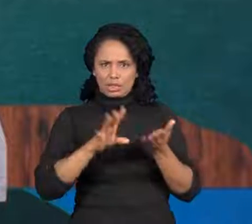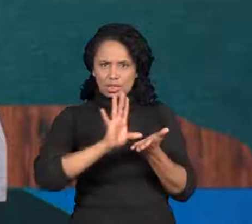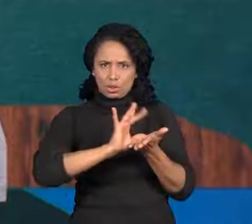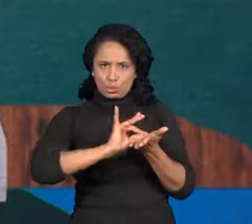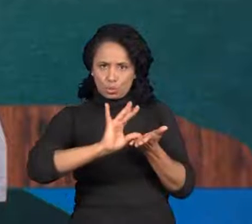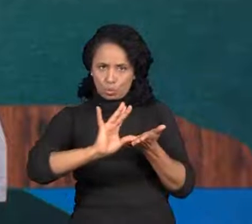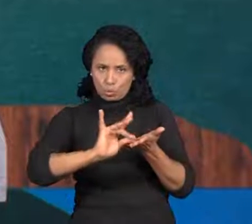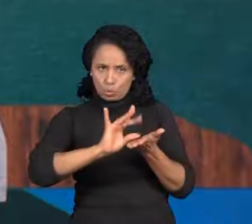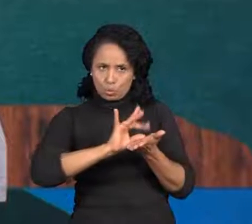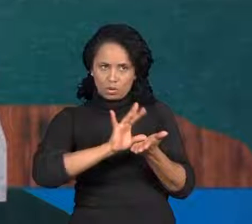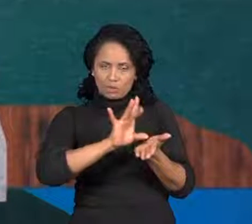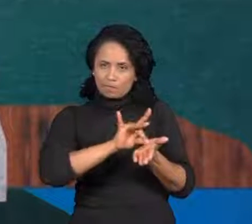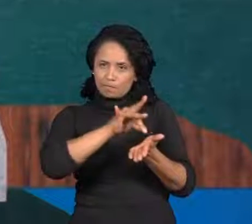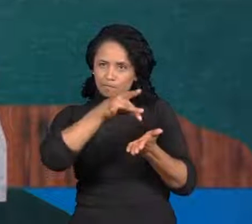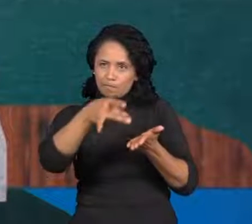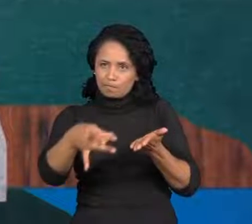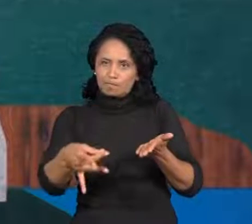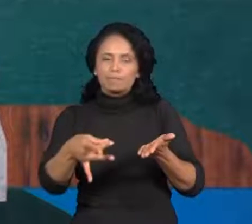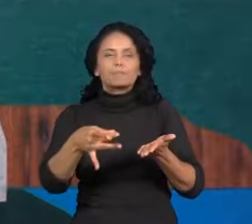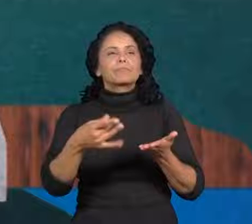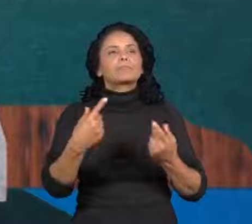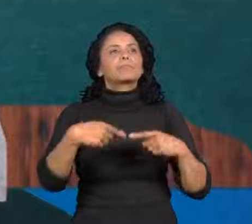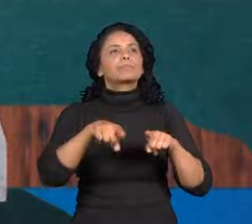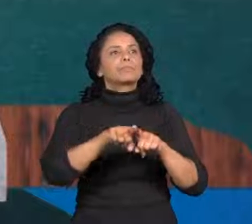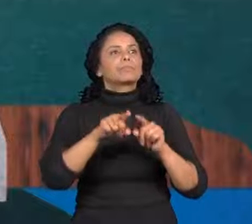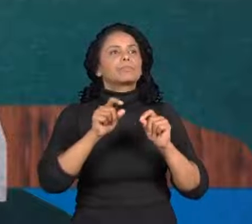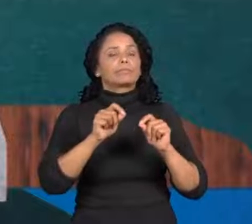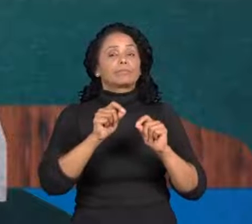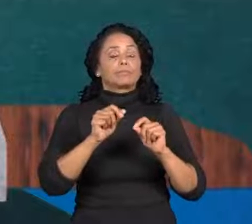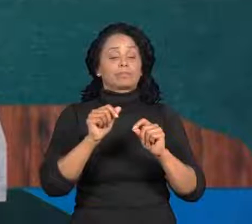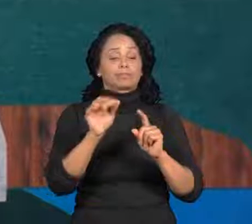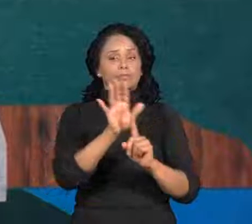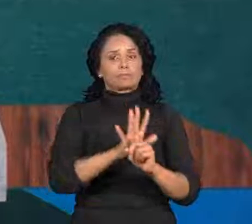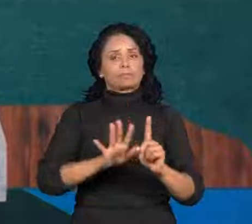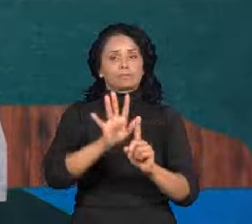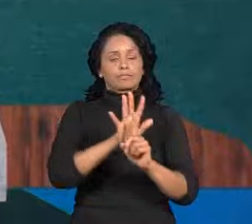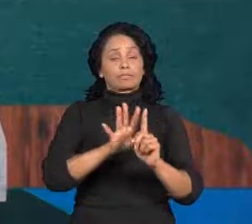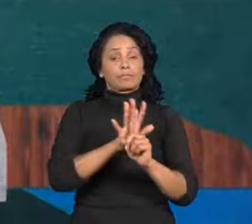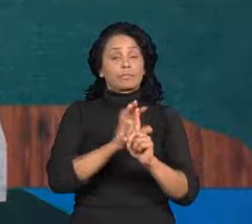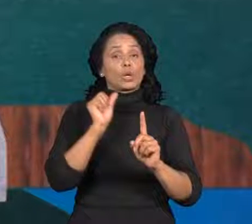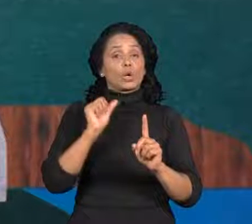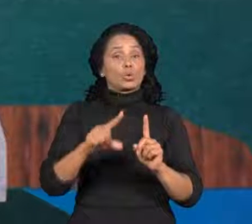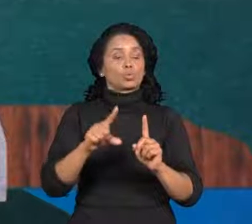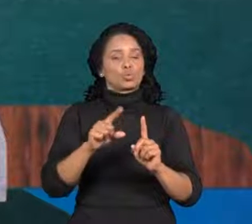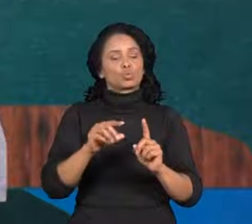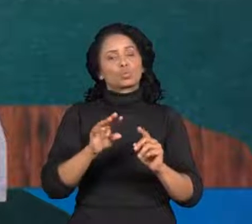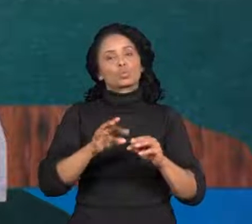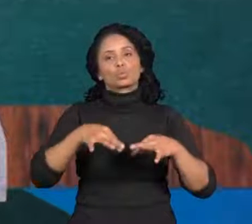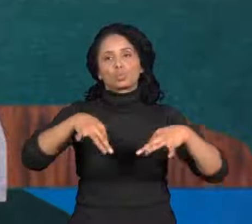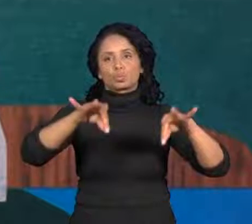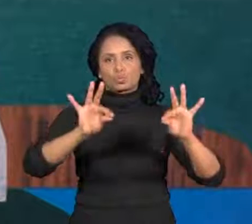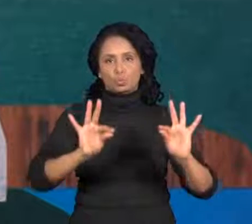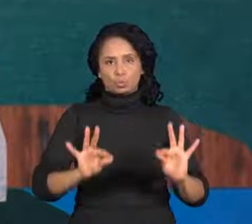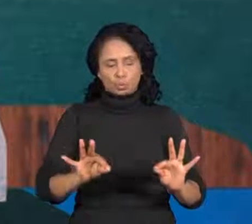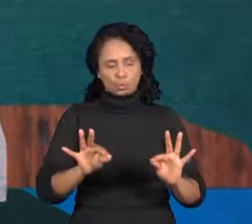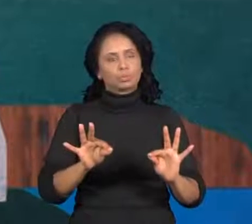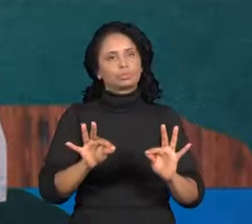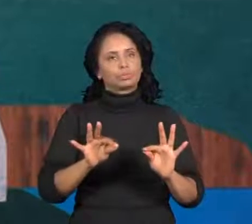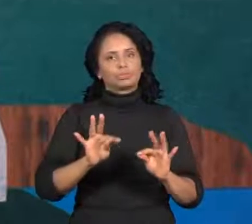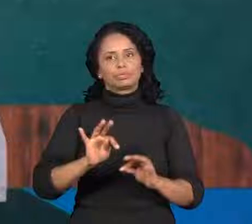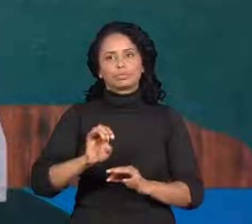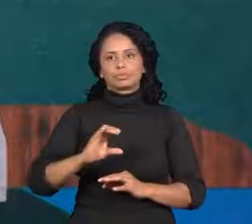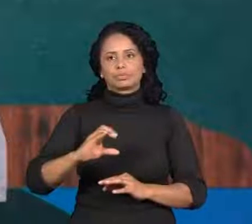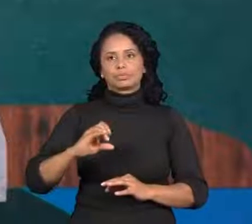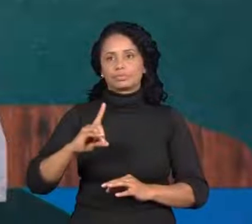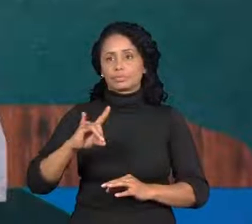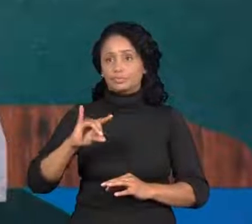plástico adesivo. Sei qual que é. E aqui atrás é tecido. Então a gente usou uma,